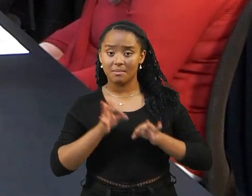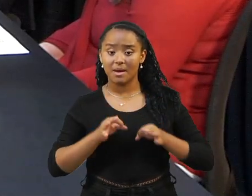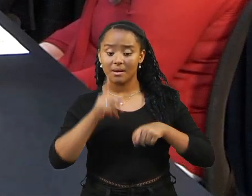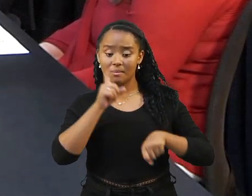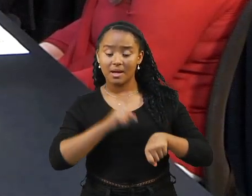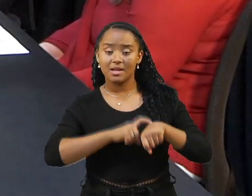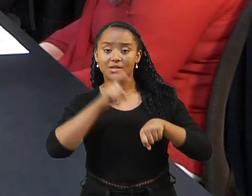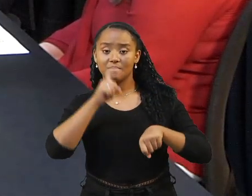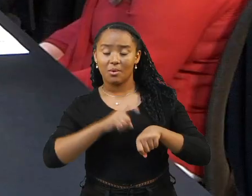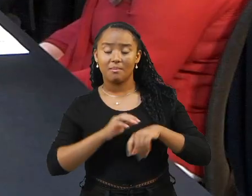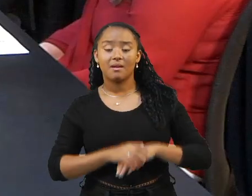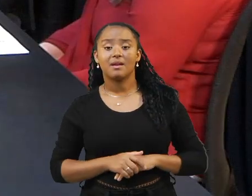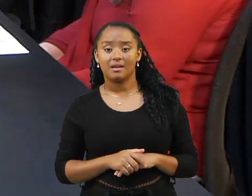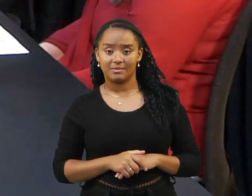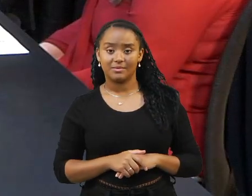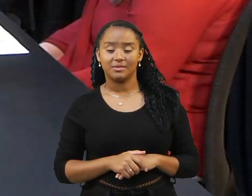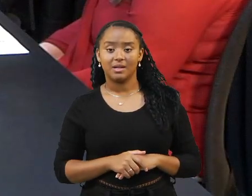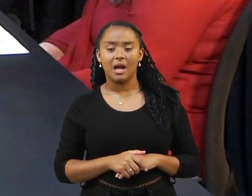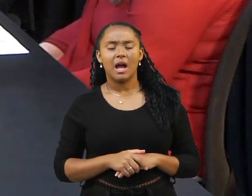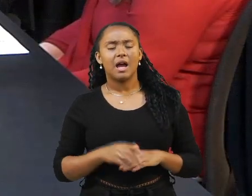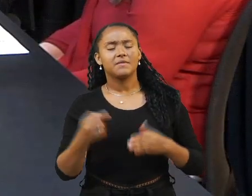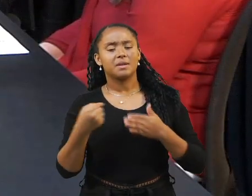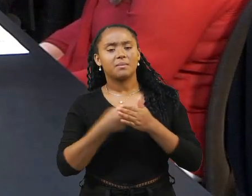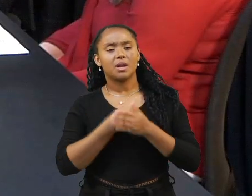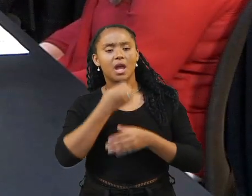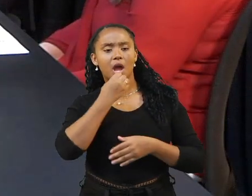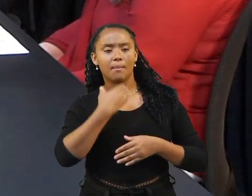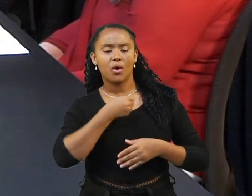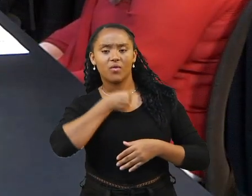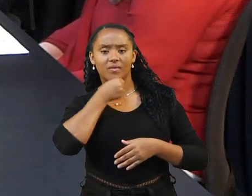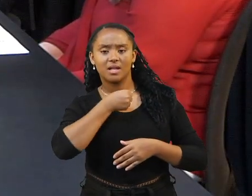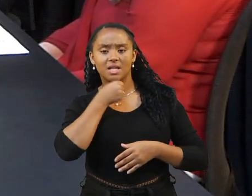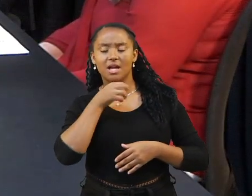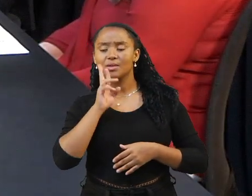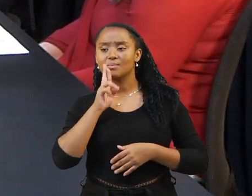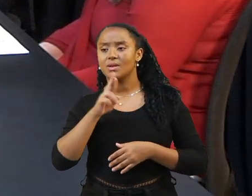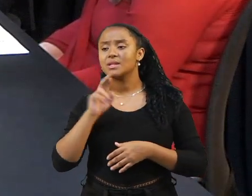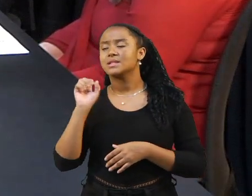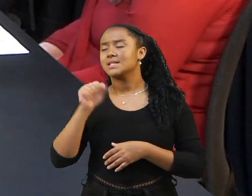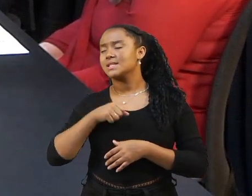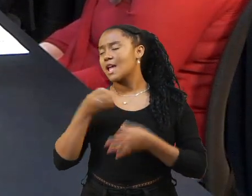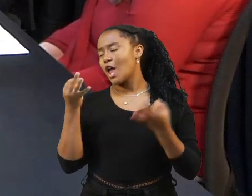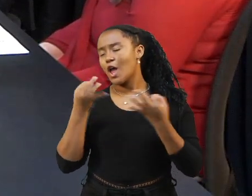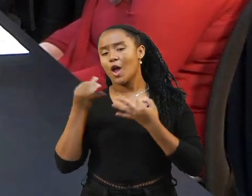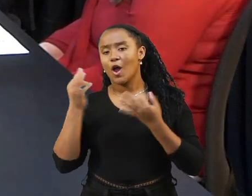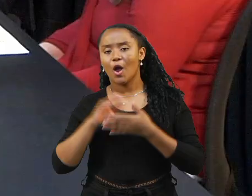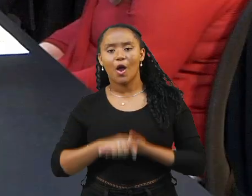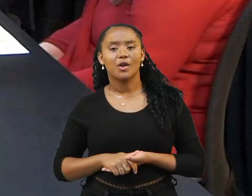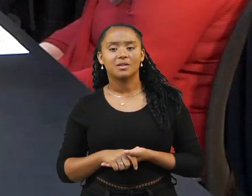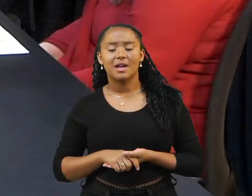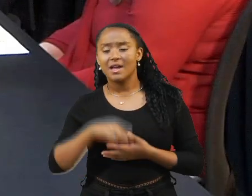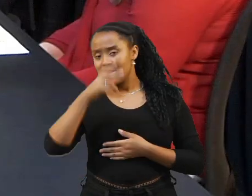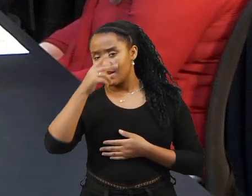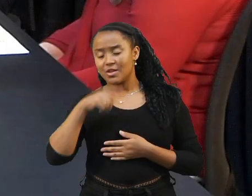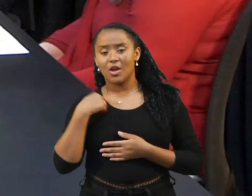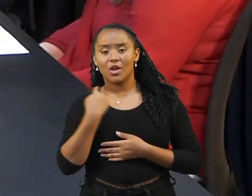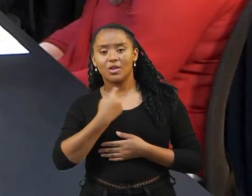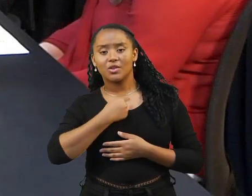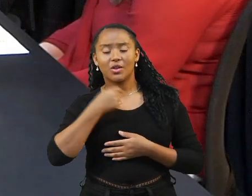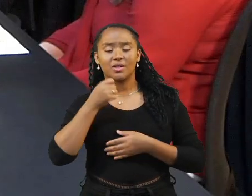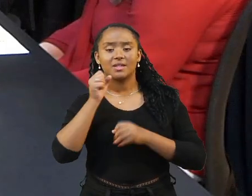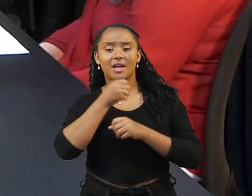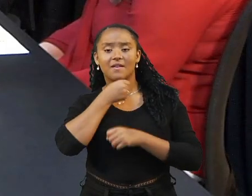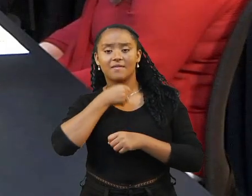esse momento. Aí, você me pergunta, é bom envelhecer? Fala, nossa, é ótimo. Não, a gente está envelhecendo,